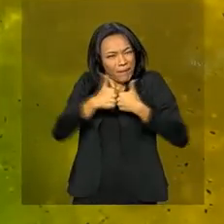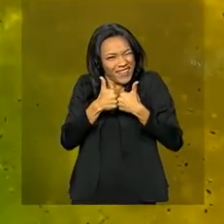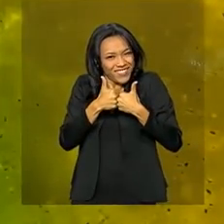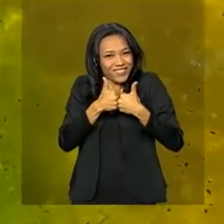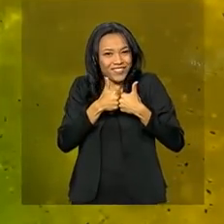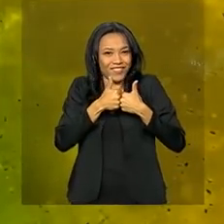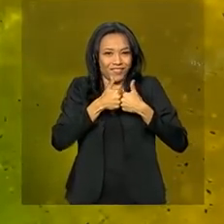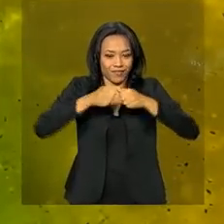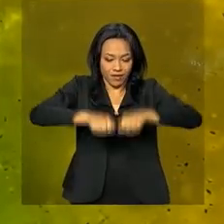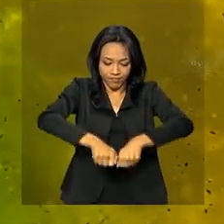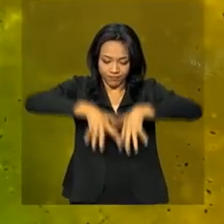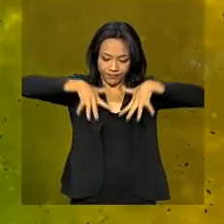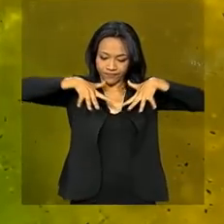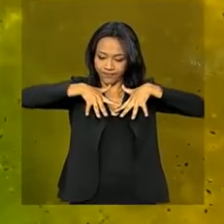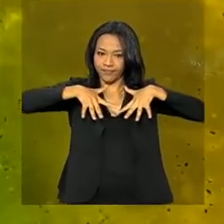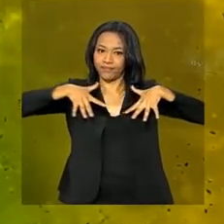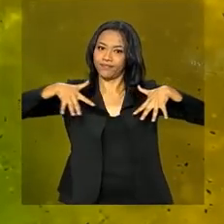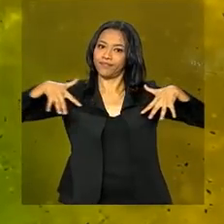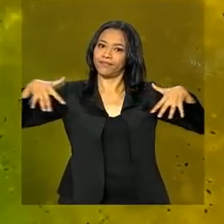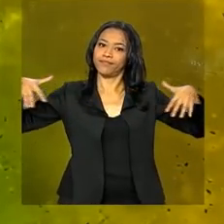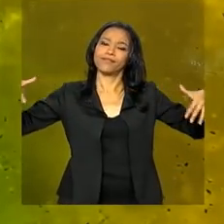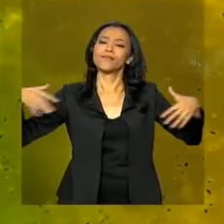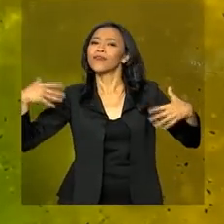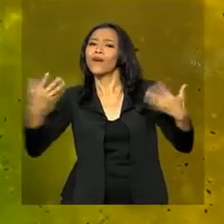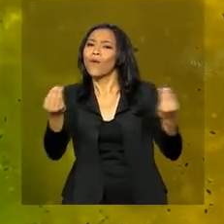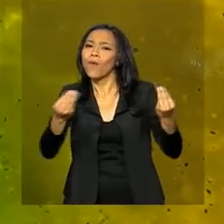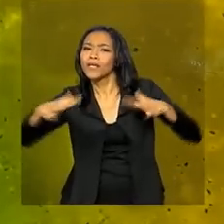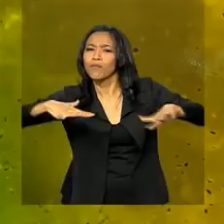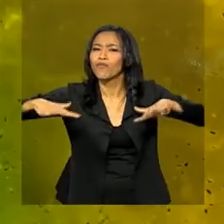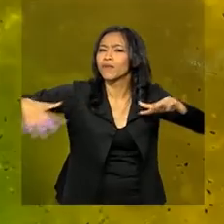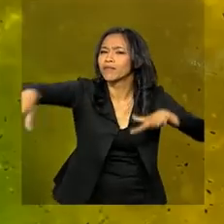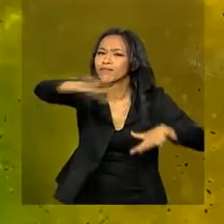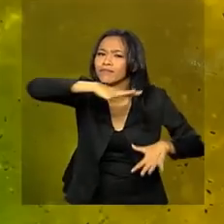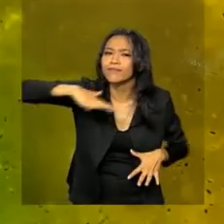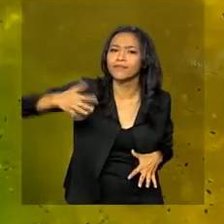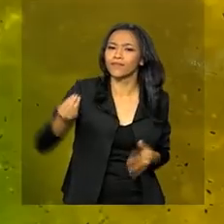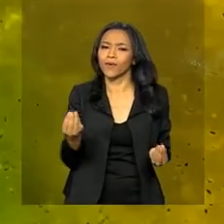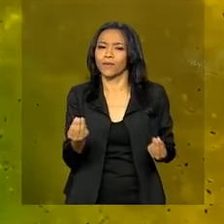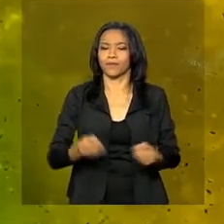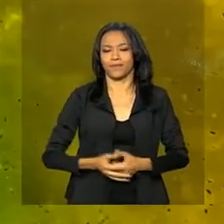das autoridades. Gabriela, bom dia para você. Como é que está a movimentação por aí?